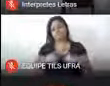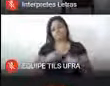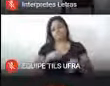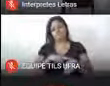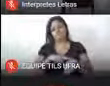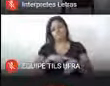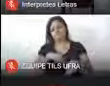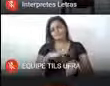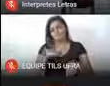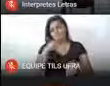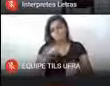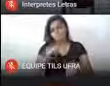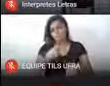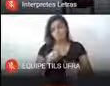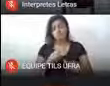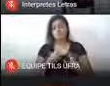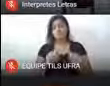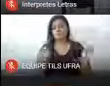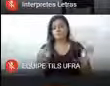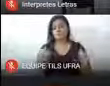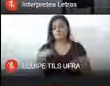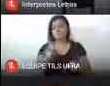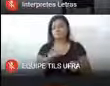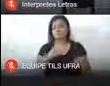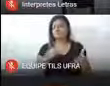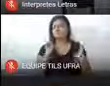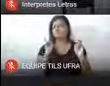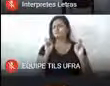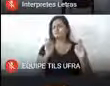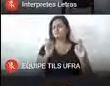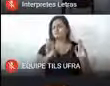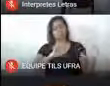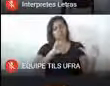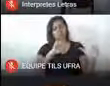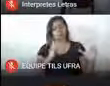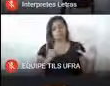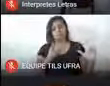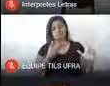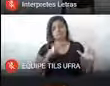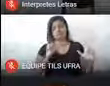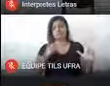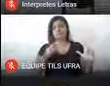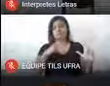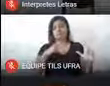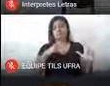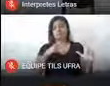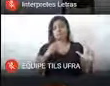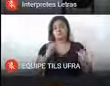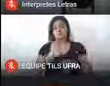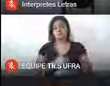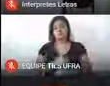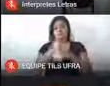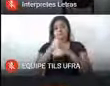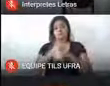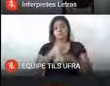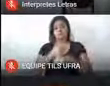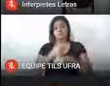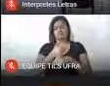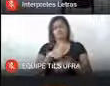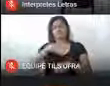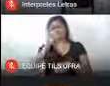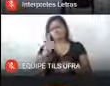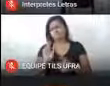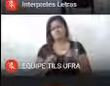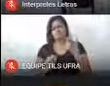Mas, como nós podemos ver, a gente tem uma predominância de menino, né? Mas nos interessa muito, por